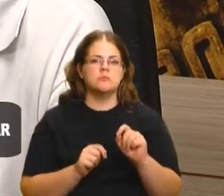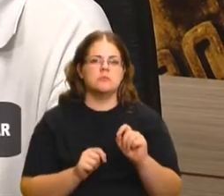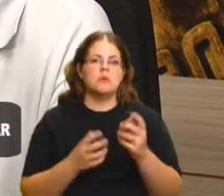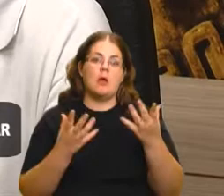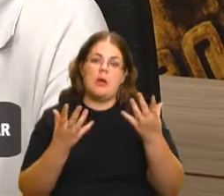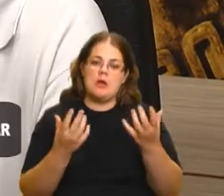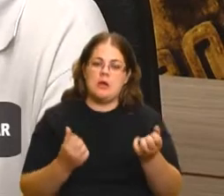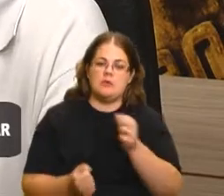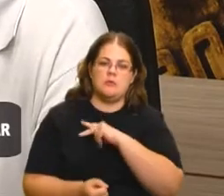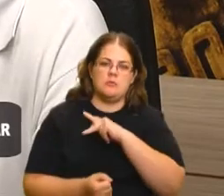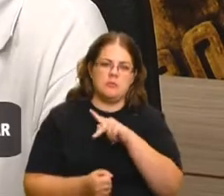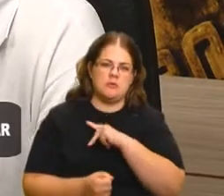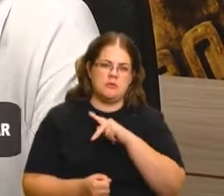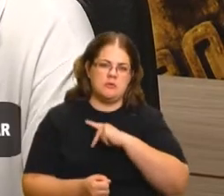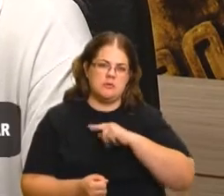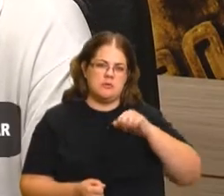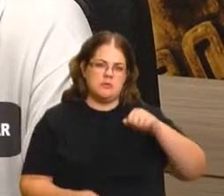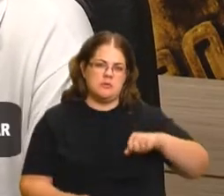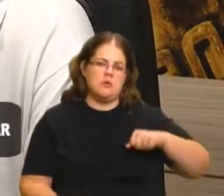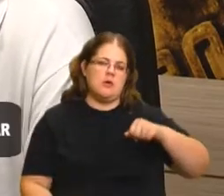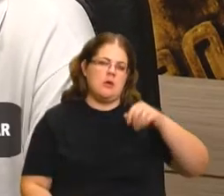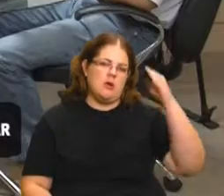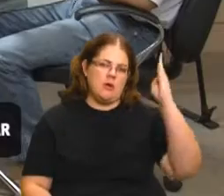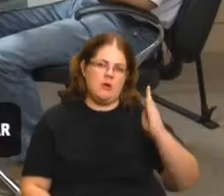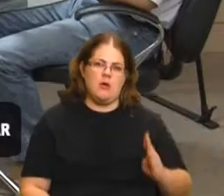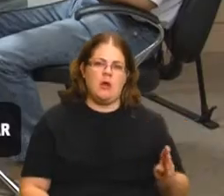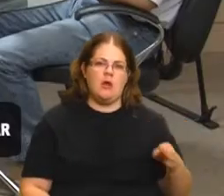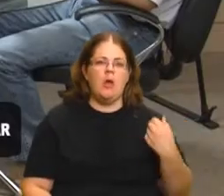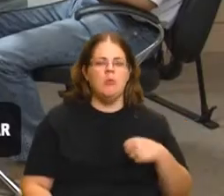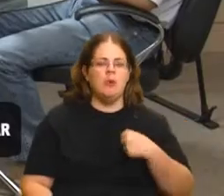o presidente, né, da República